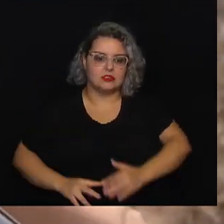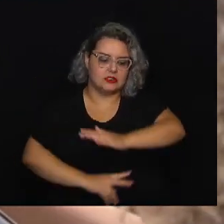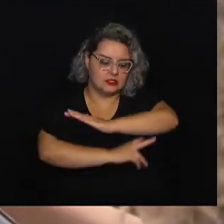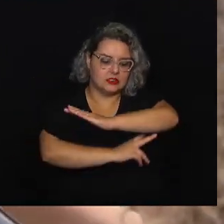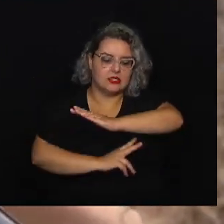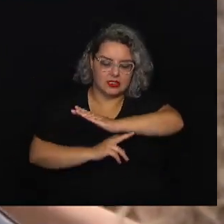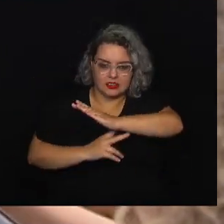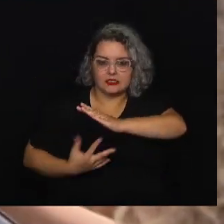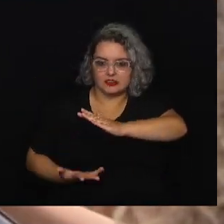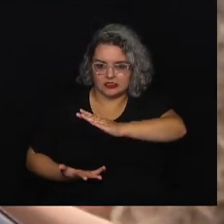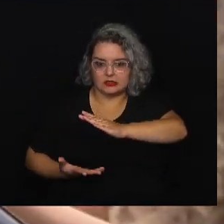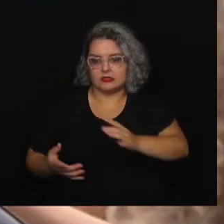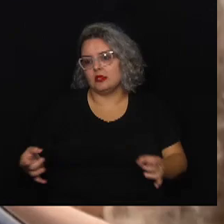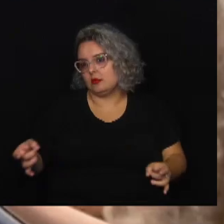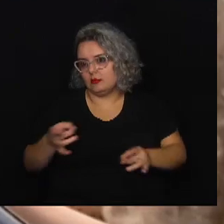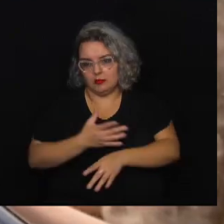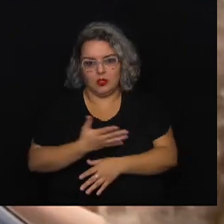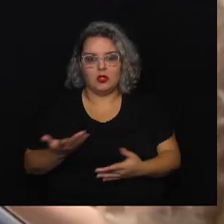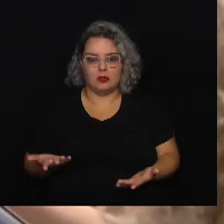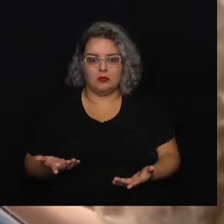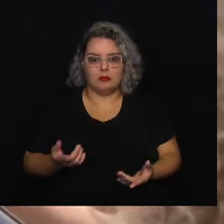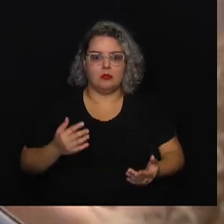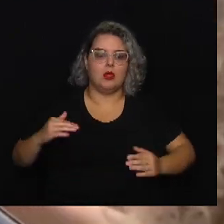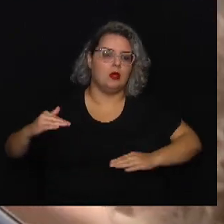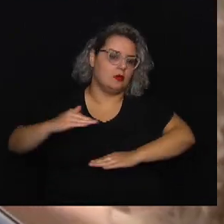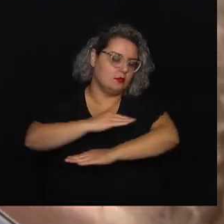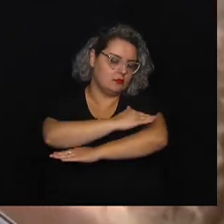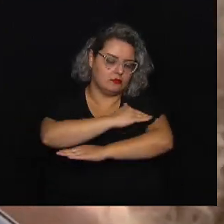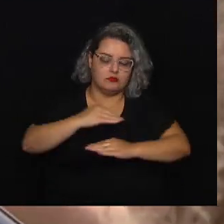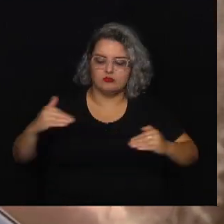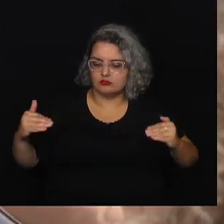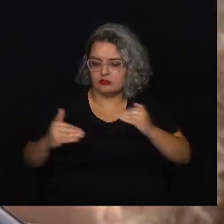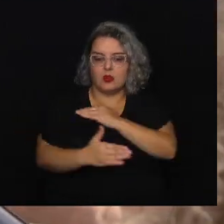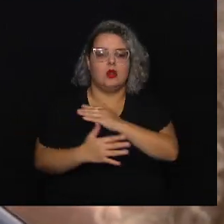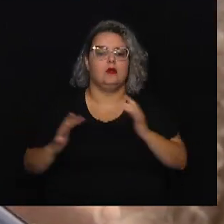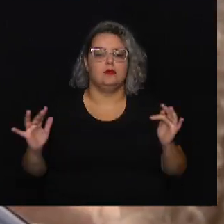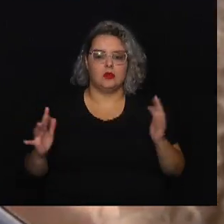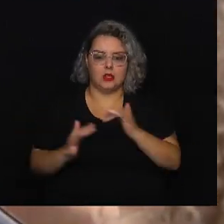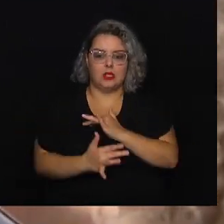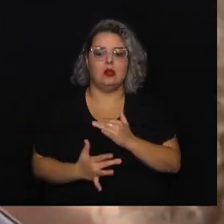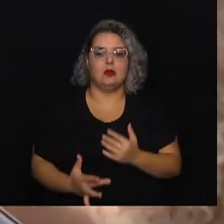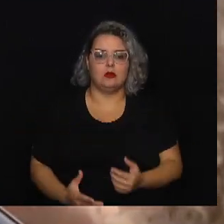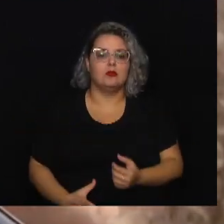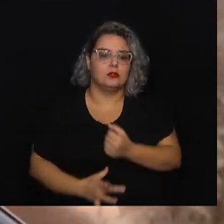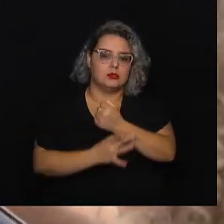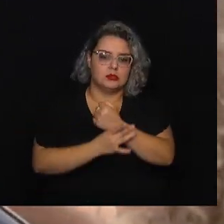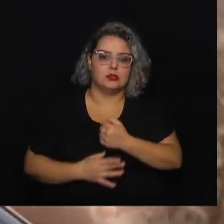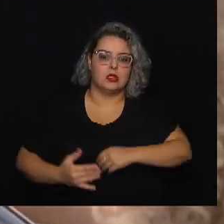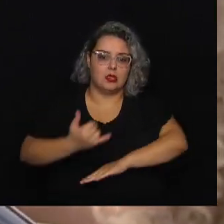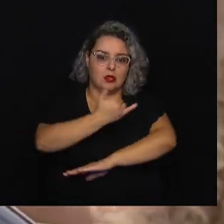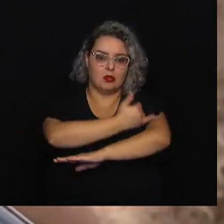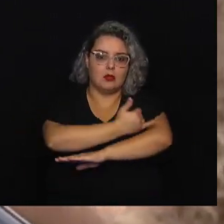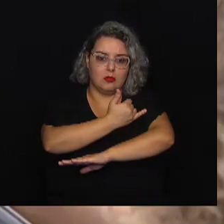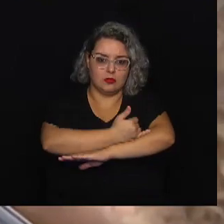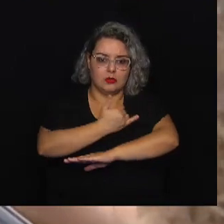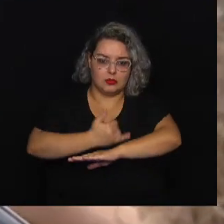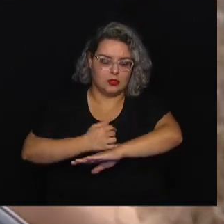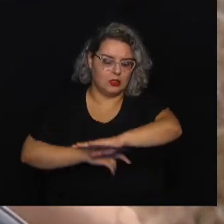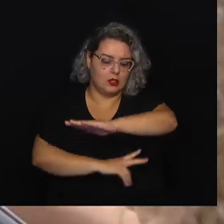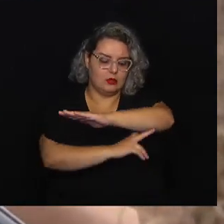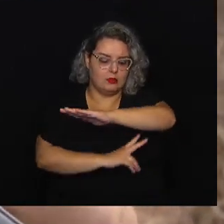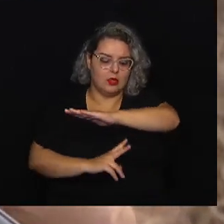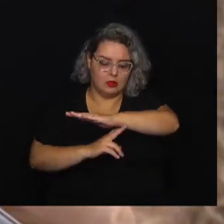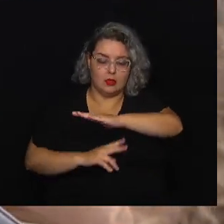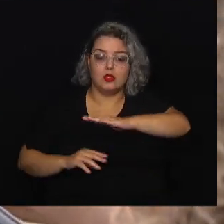está pronta para o trânsito, com toda a segurança, né? Então é uma ponte que tem uma capacidade de até 60